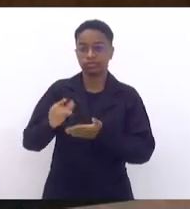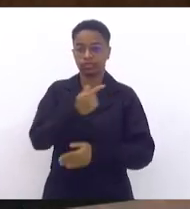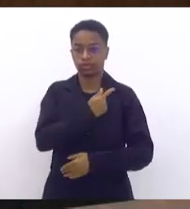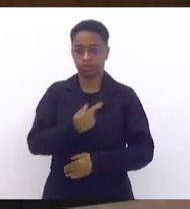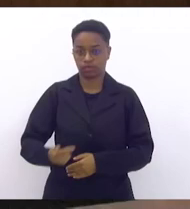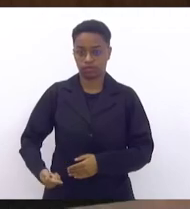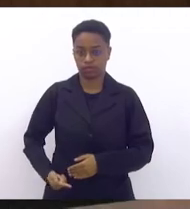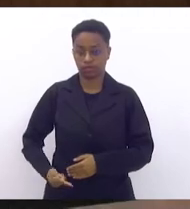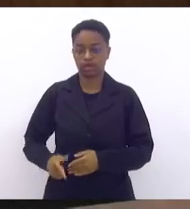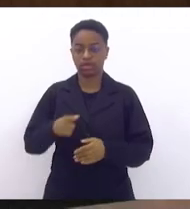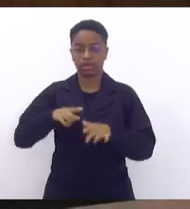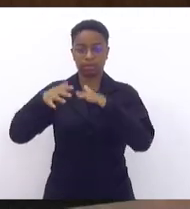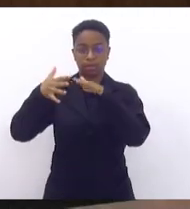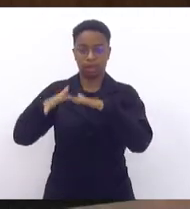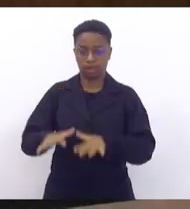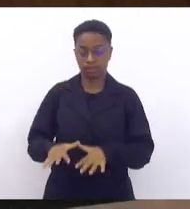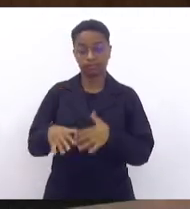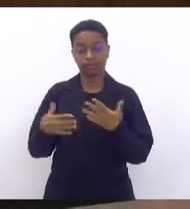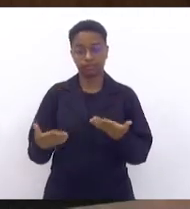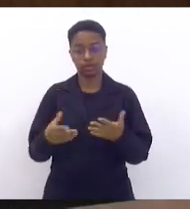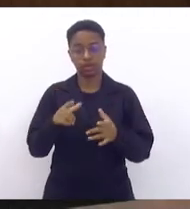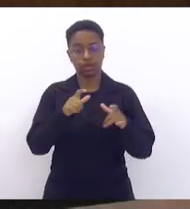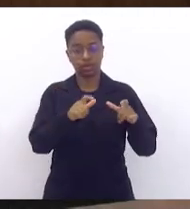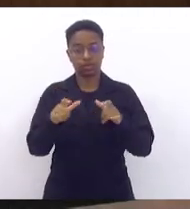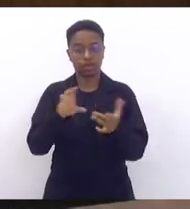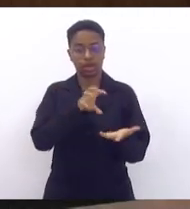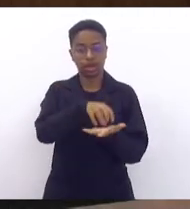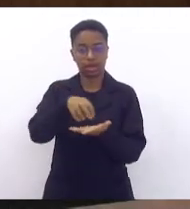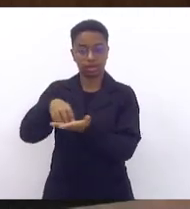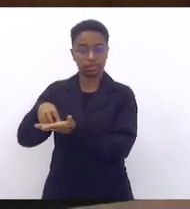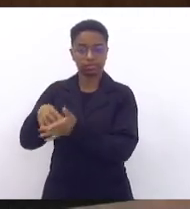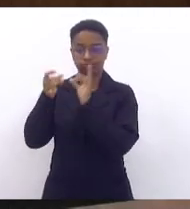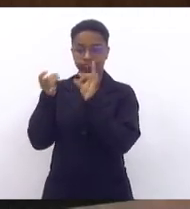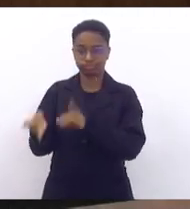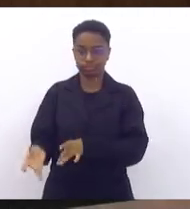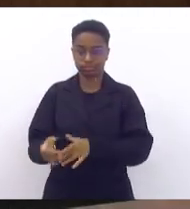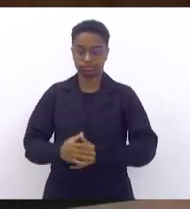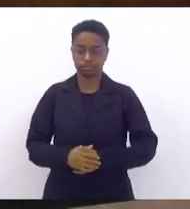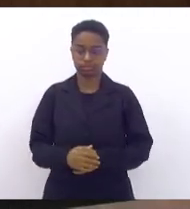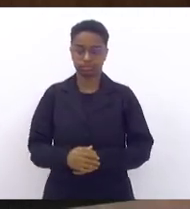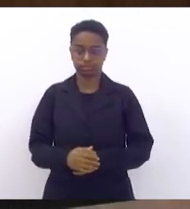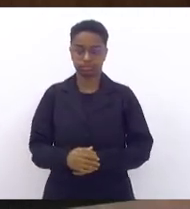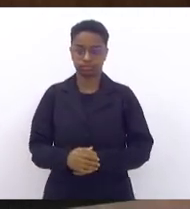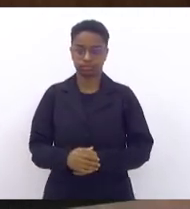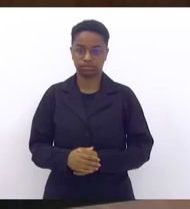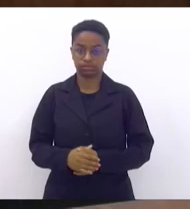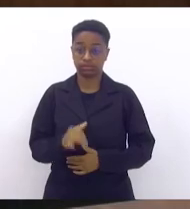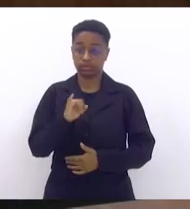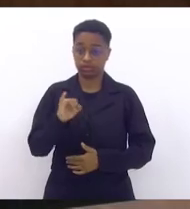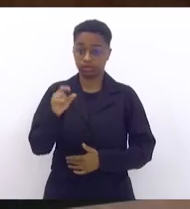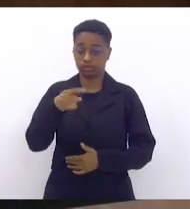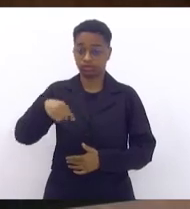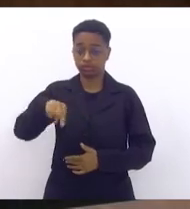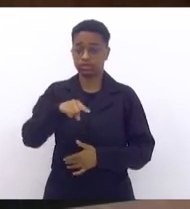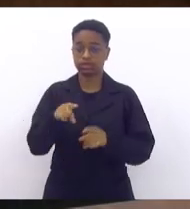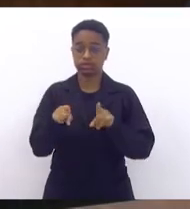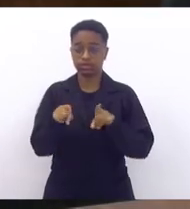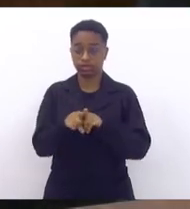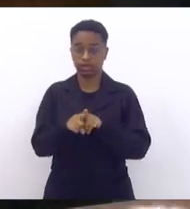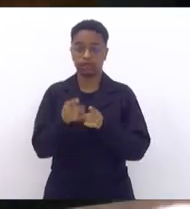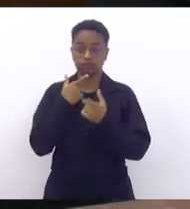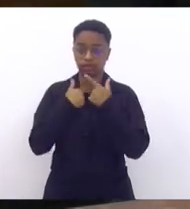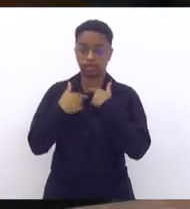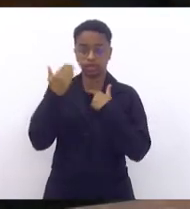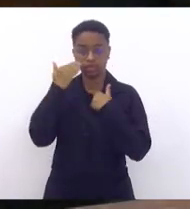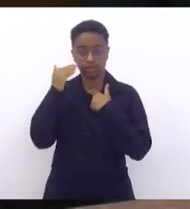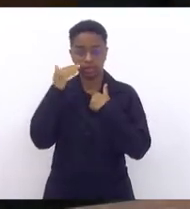enorme desmonte. São unidades que estão completamente abandonadas. Quem quiser também entender mais